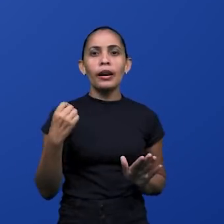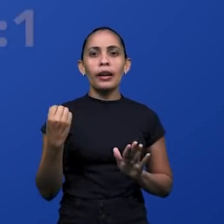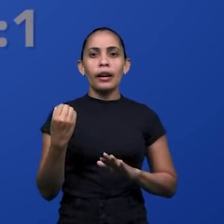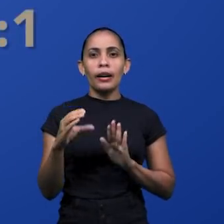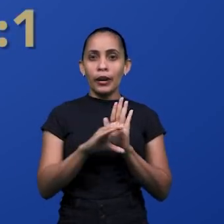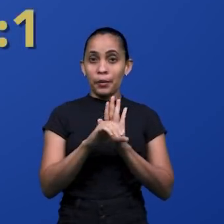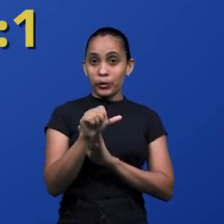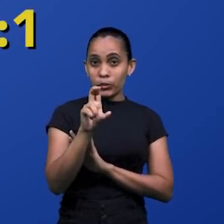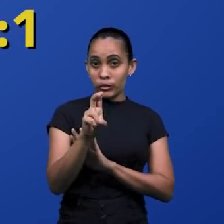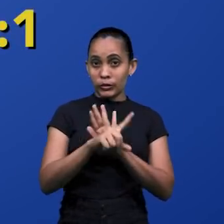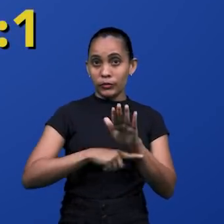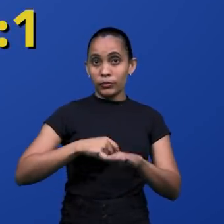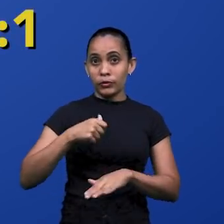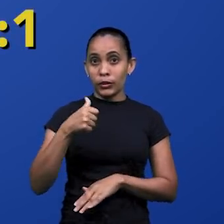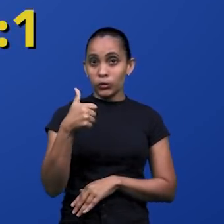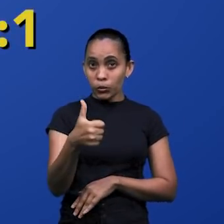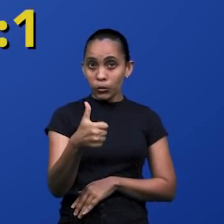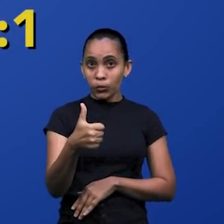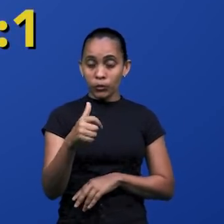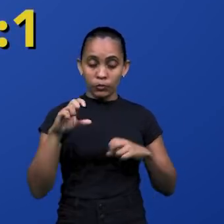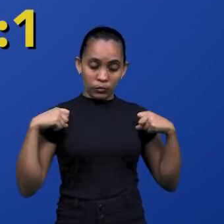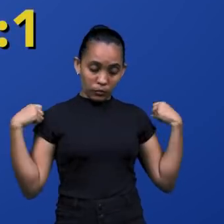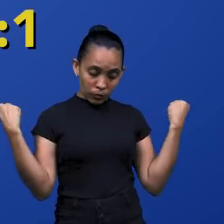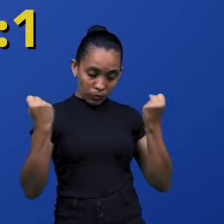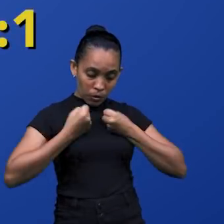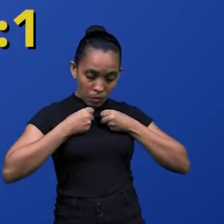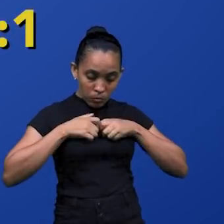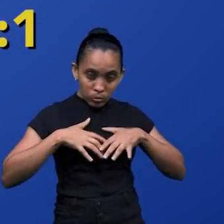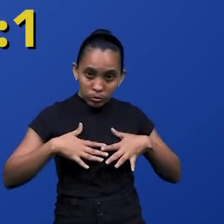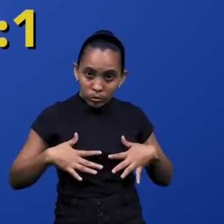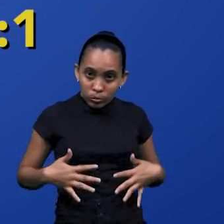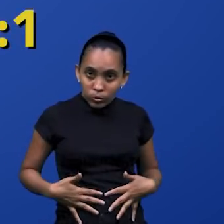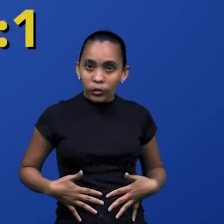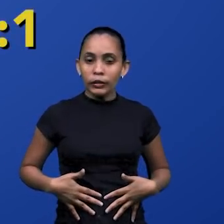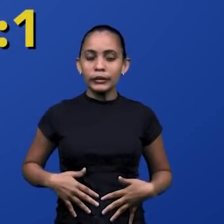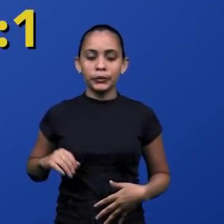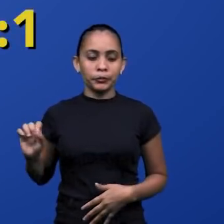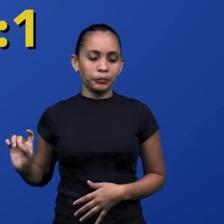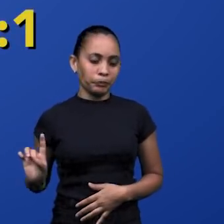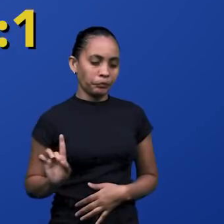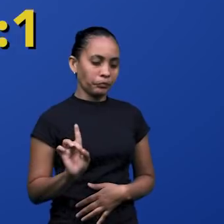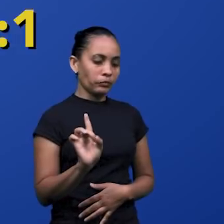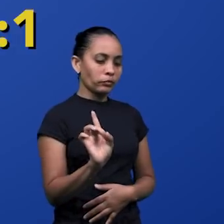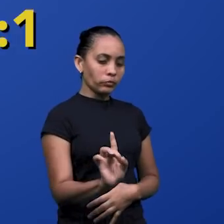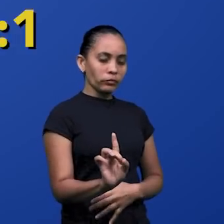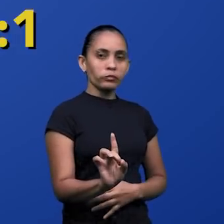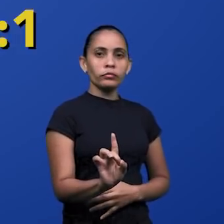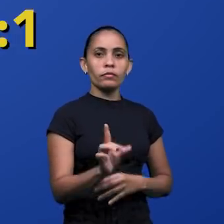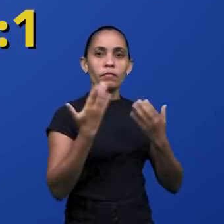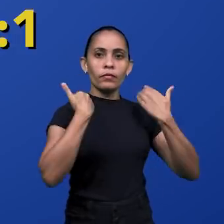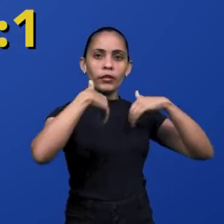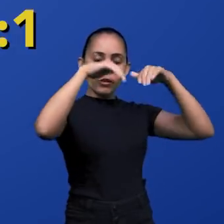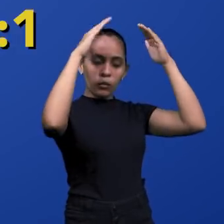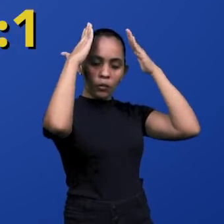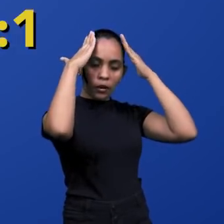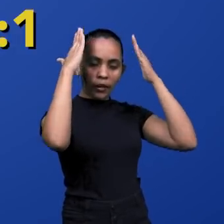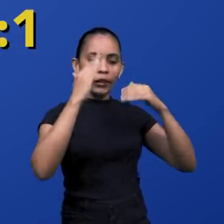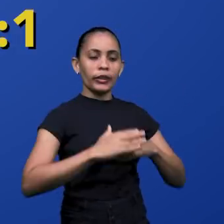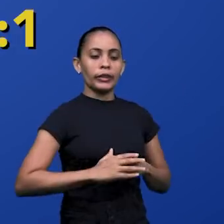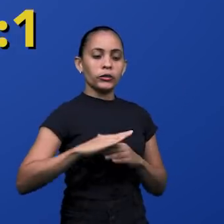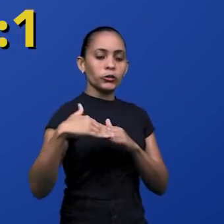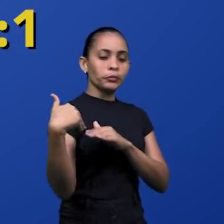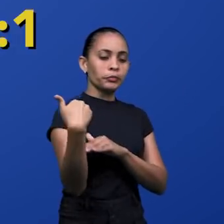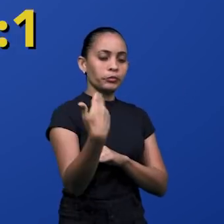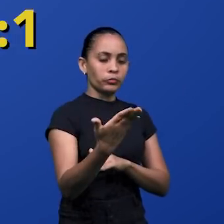1, sucedeu, pois, que ao terceiro dia Esther se vestiu das suas vestes reais e se pôs no pátio interior da casa do rei, de frente ao aposento do